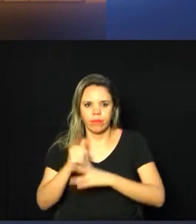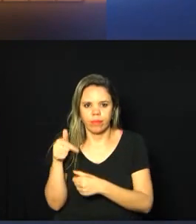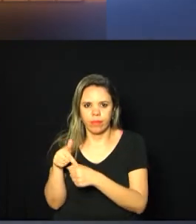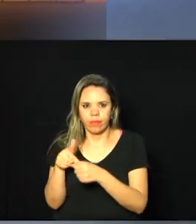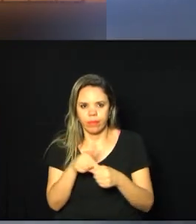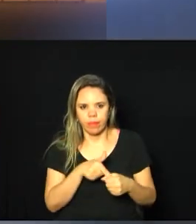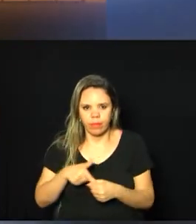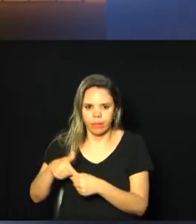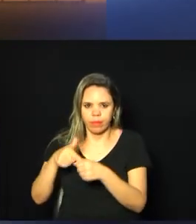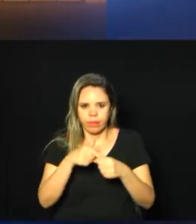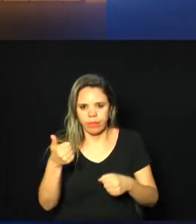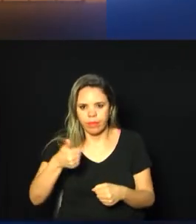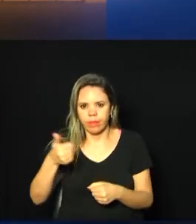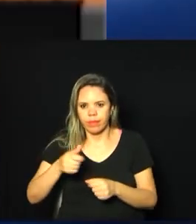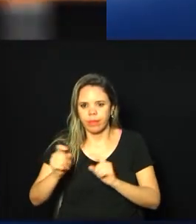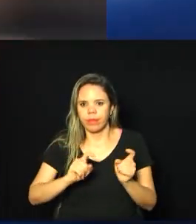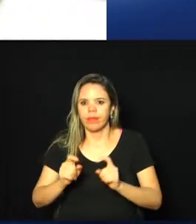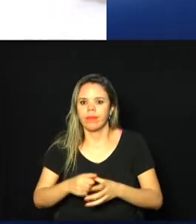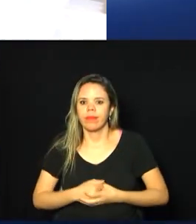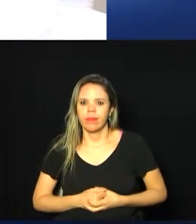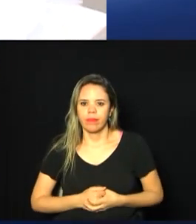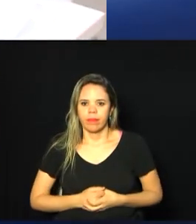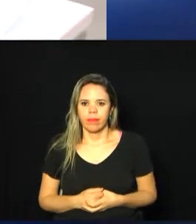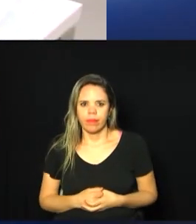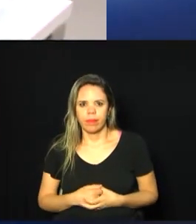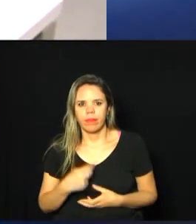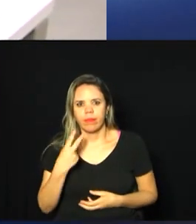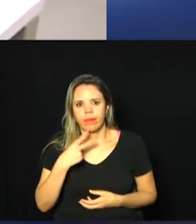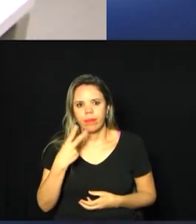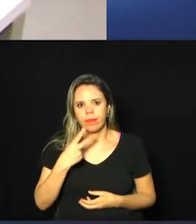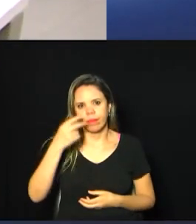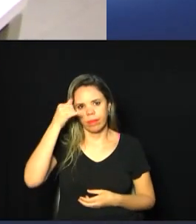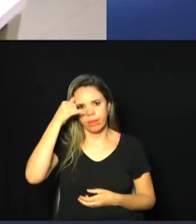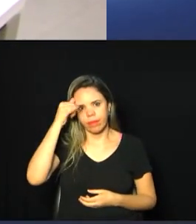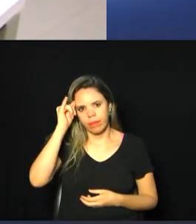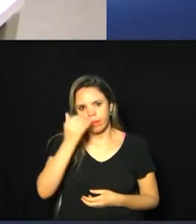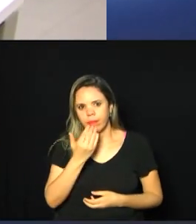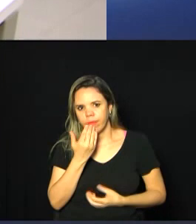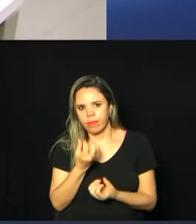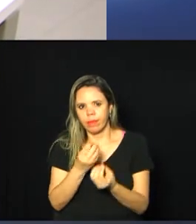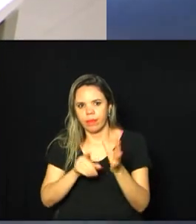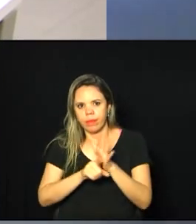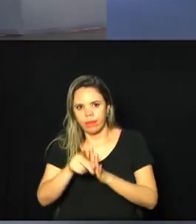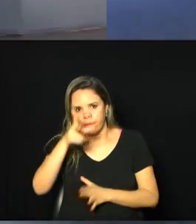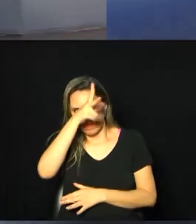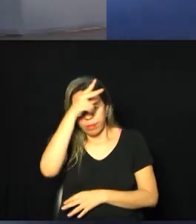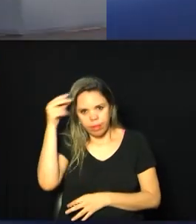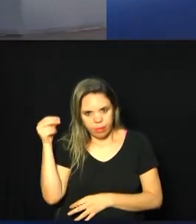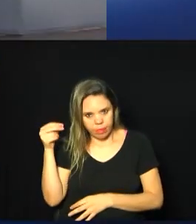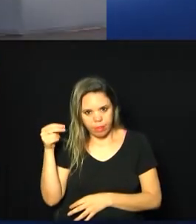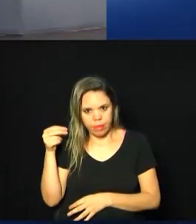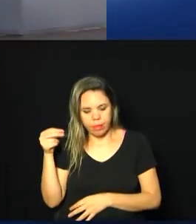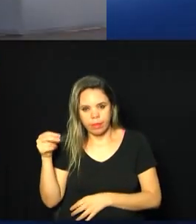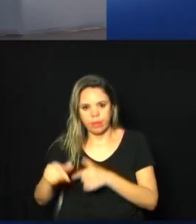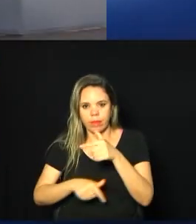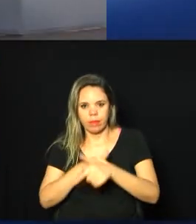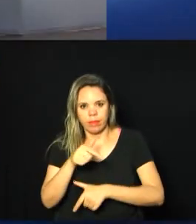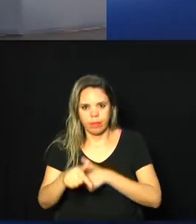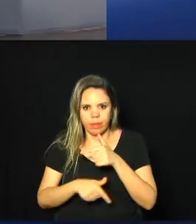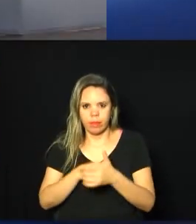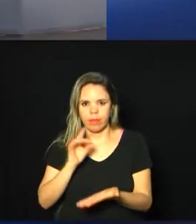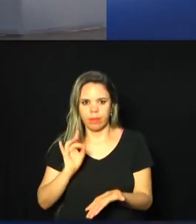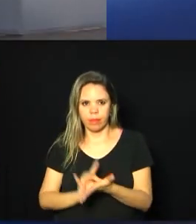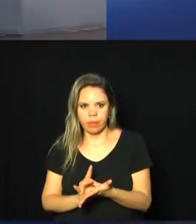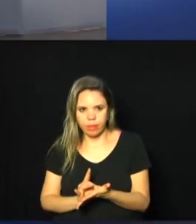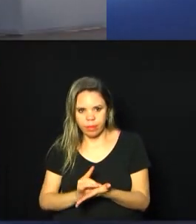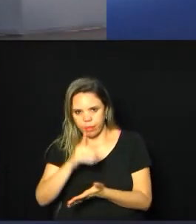Frentista realiza a primeira reunião. O vereador Paulo Búfalo pede informações à Prefeitura sobre as atividades